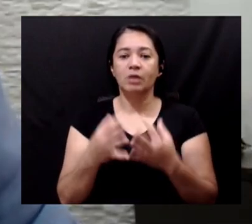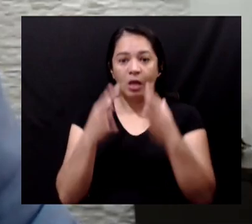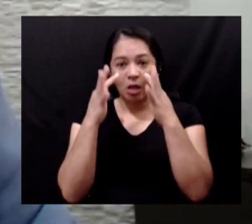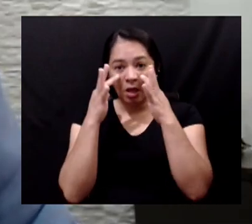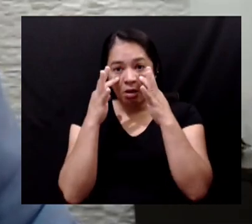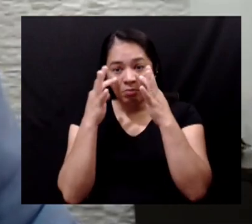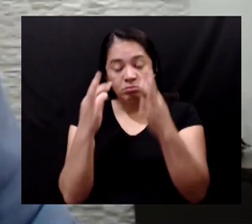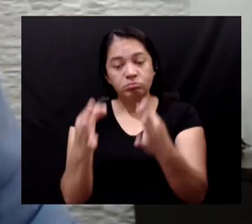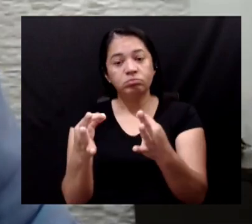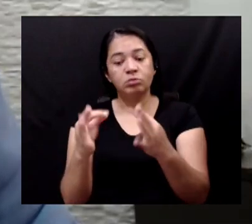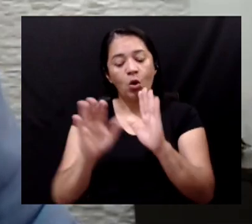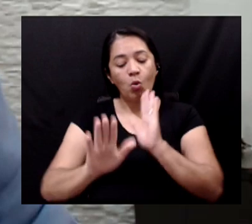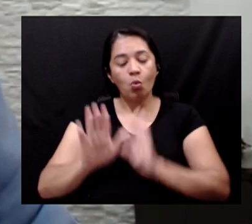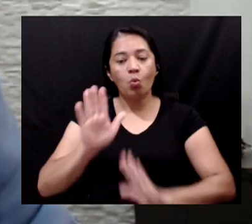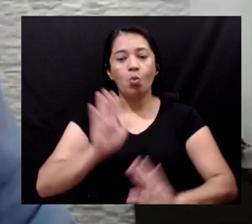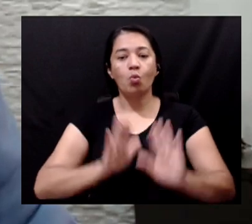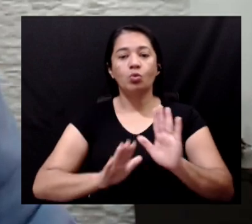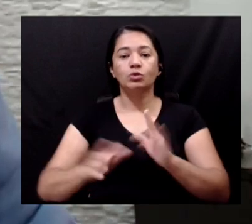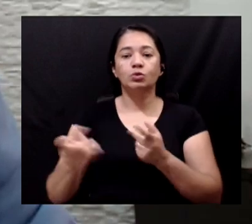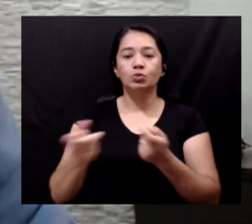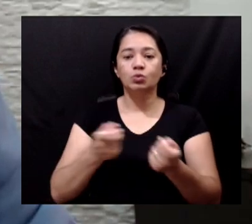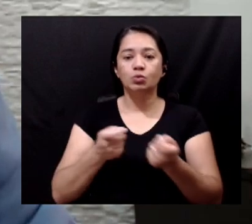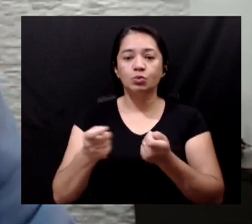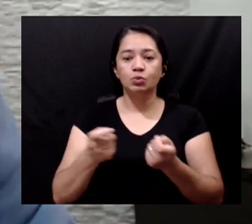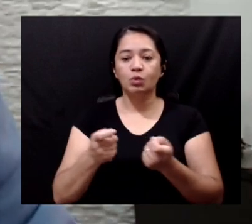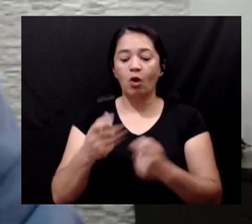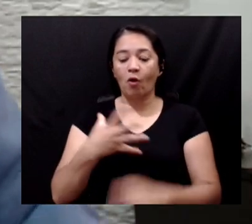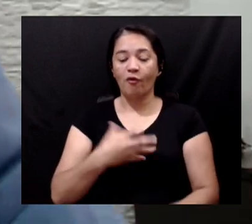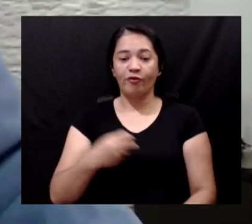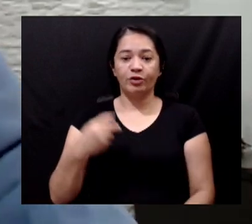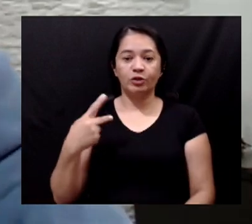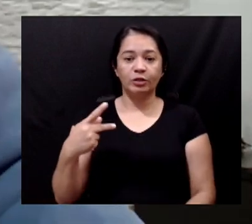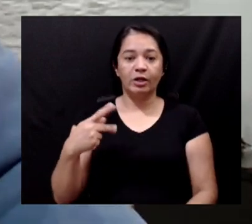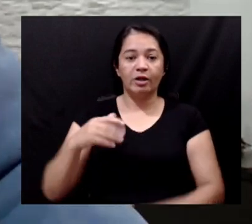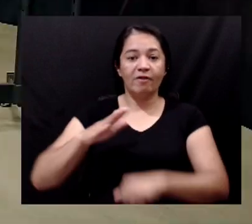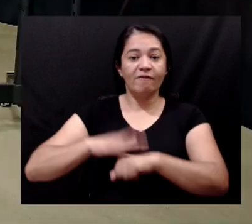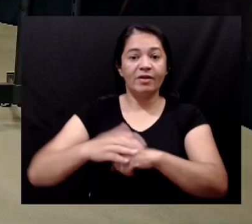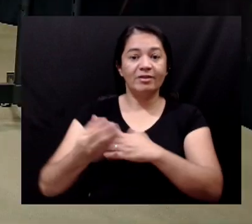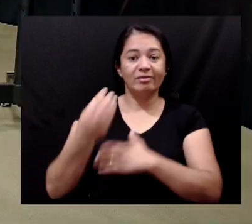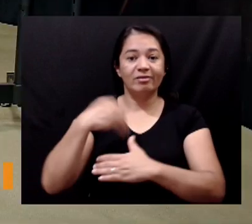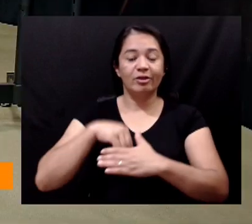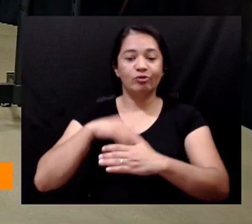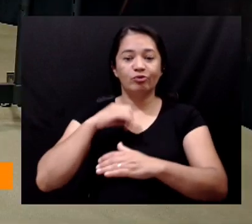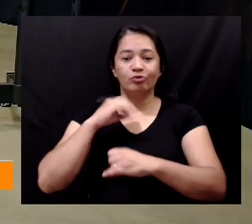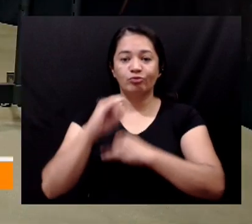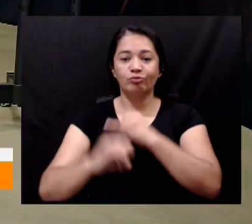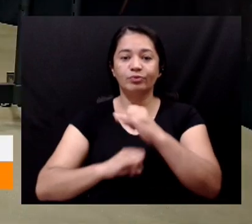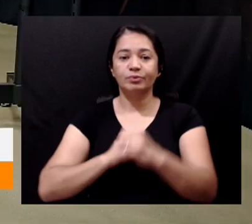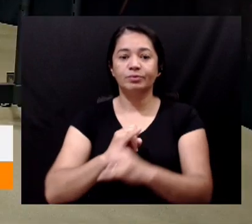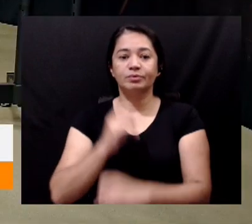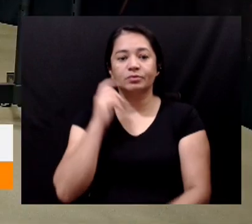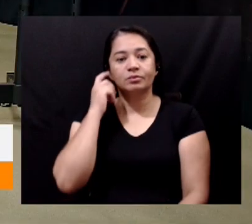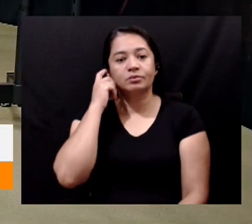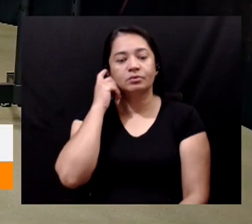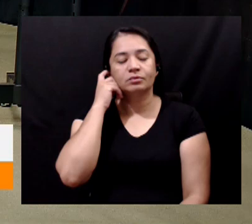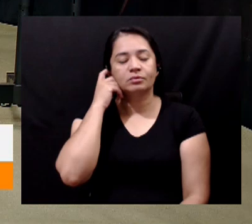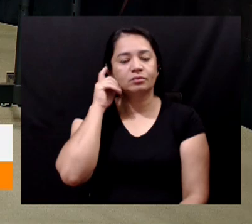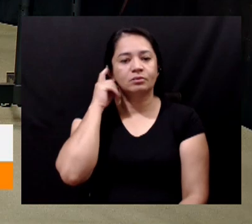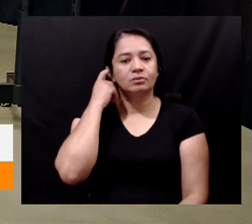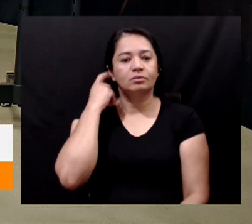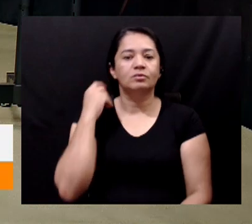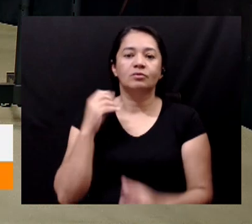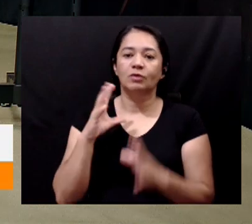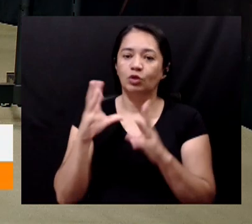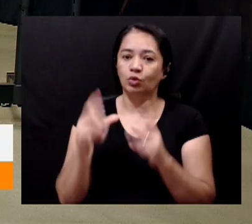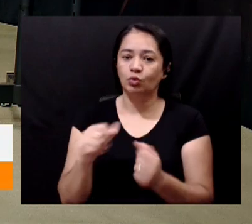cautela e um controle do que os filhos estão realizando na internet. Muito bem, tudo começa pela base, né, e a gente precisa